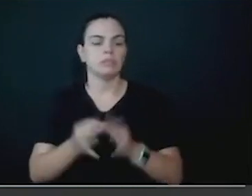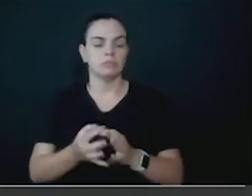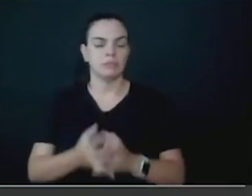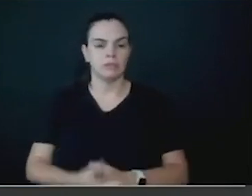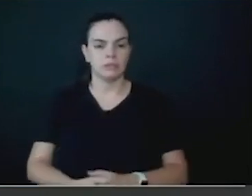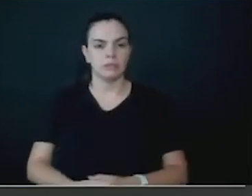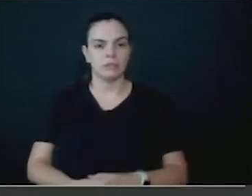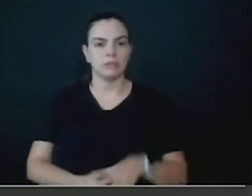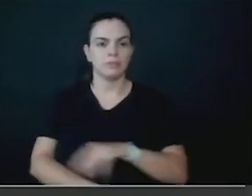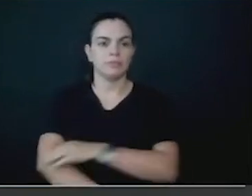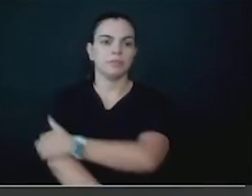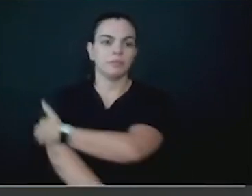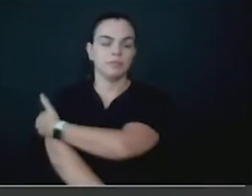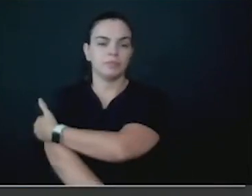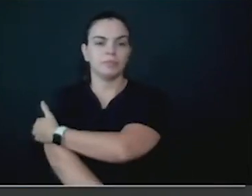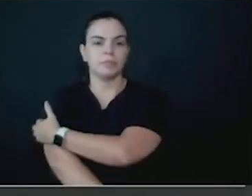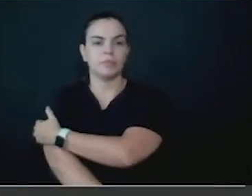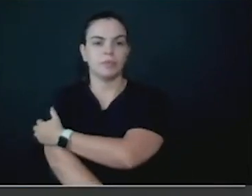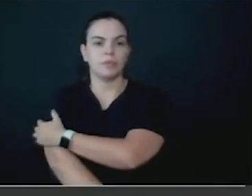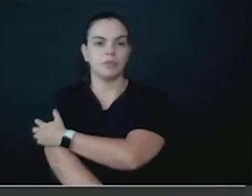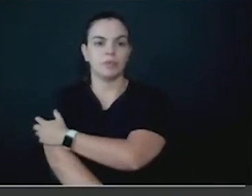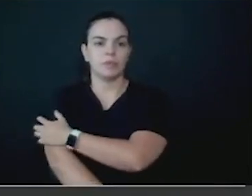um ainda. Eram muitas metas.